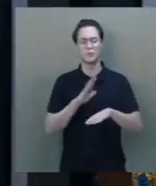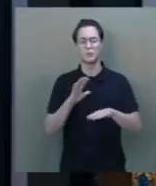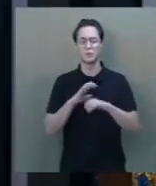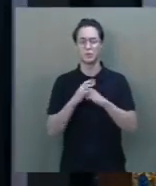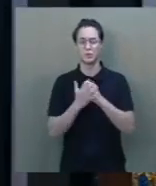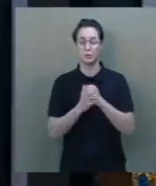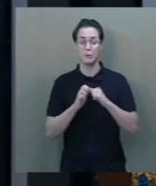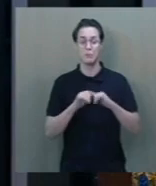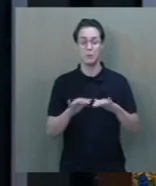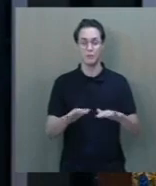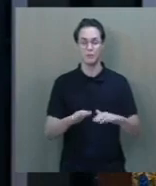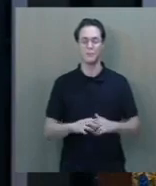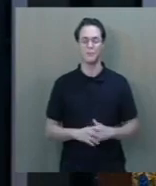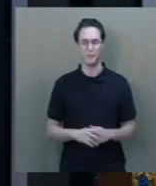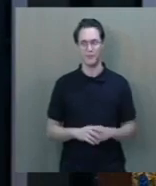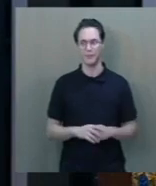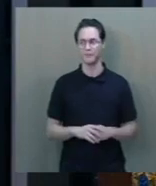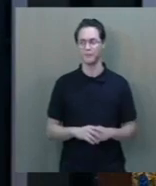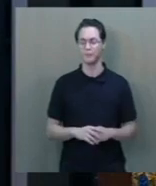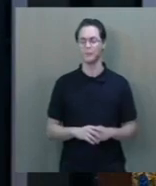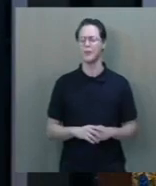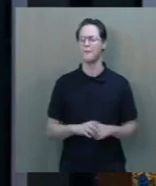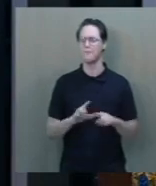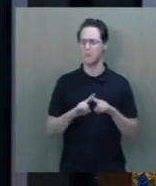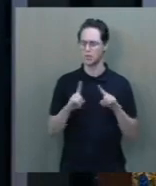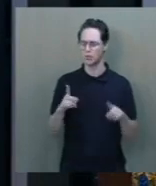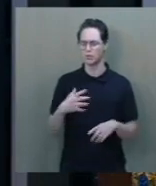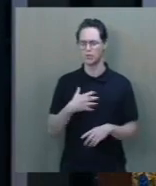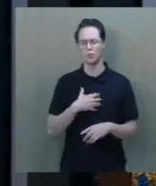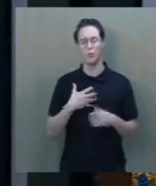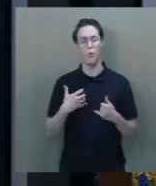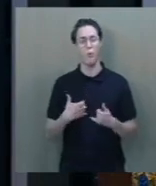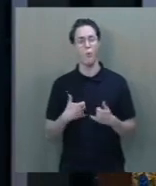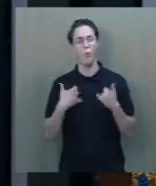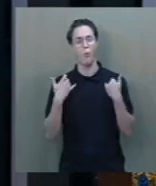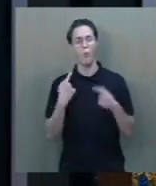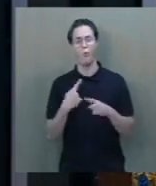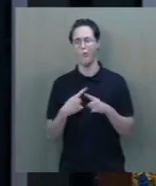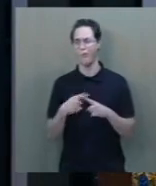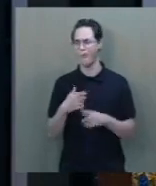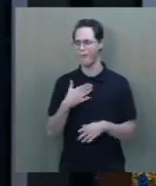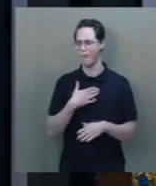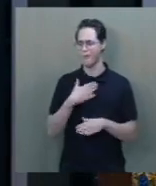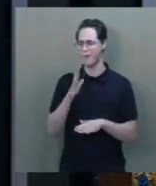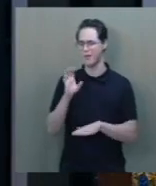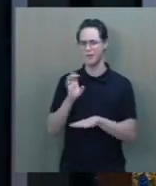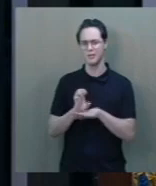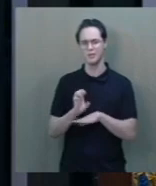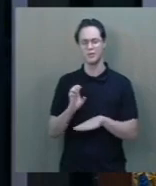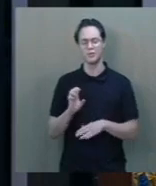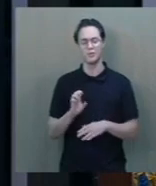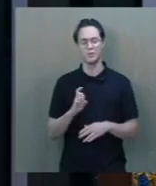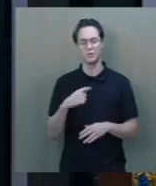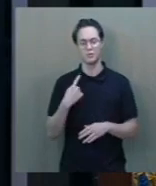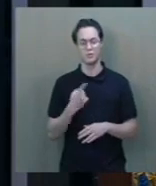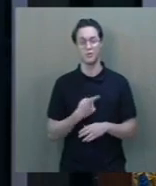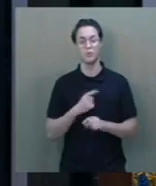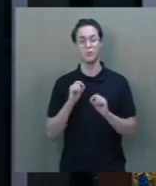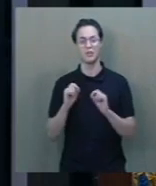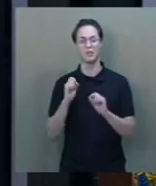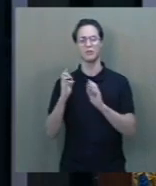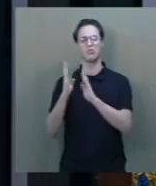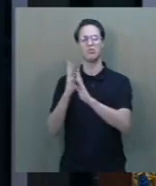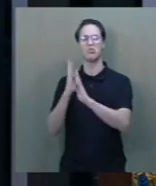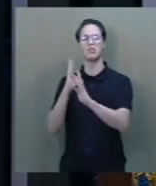pandemia. Mas tenho muito orgulho de ter implementado no meu estado e zerado a fila de cirurgias de cataratas